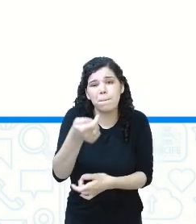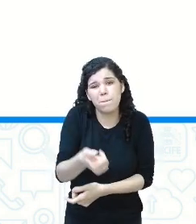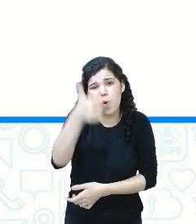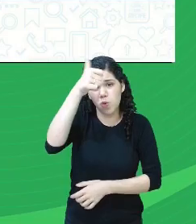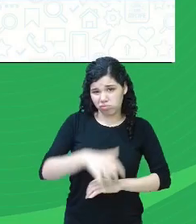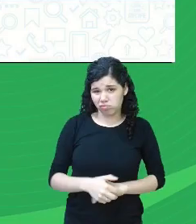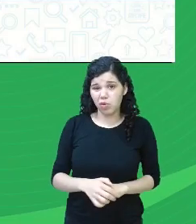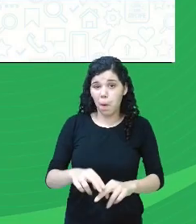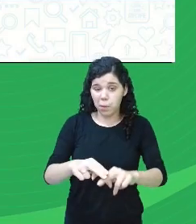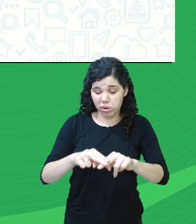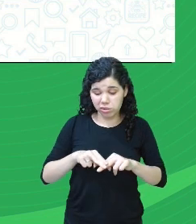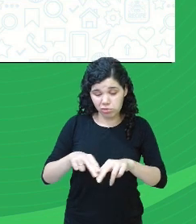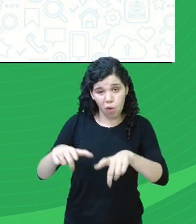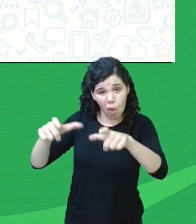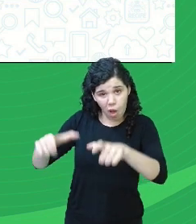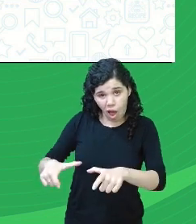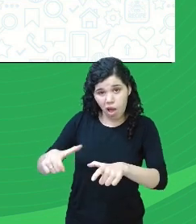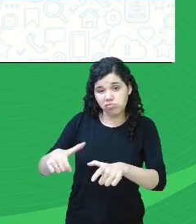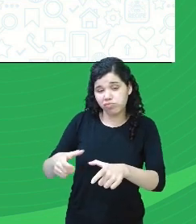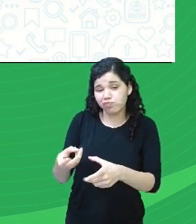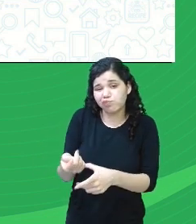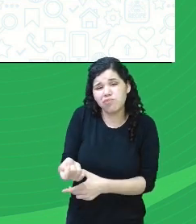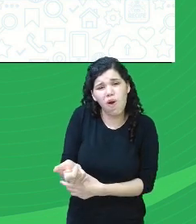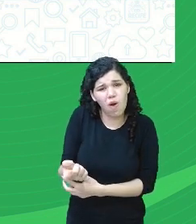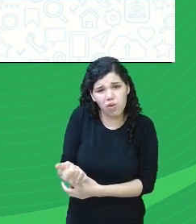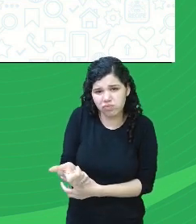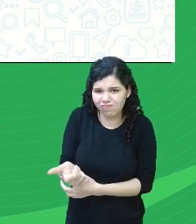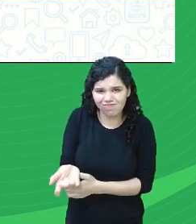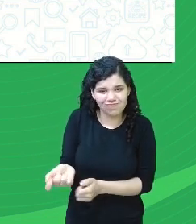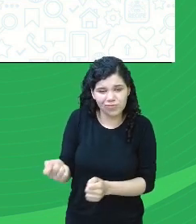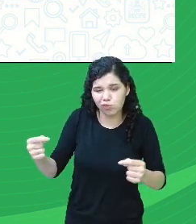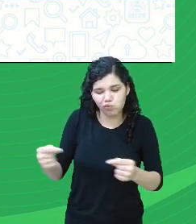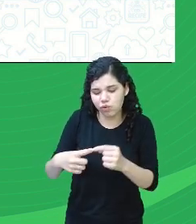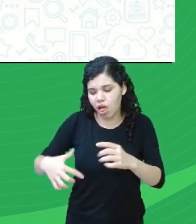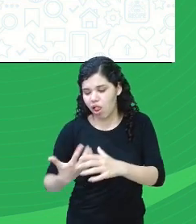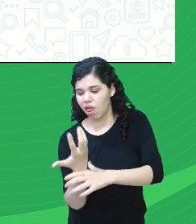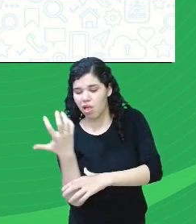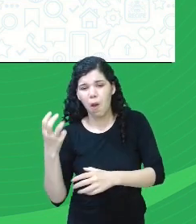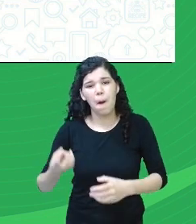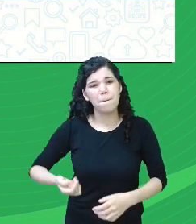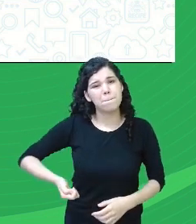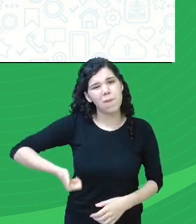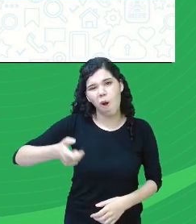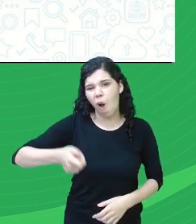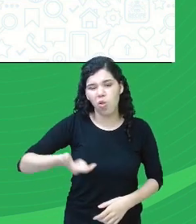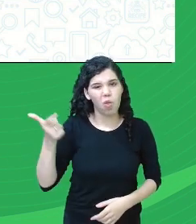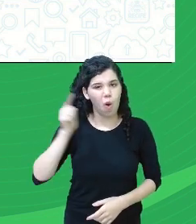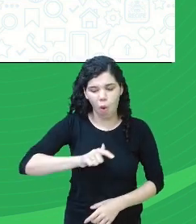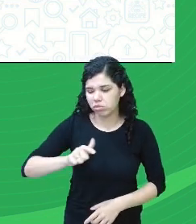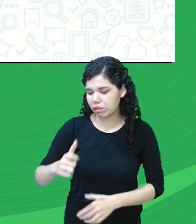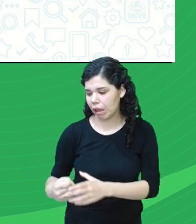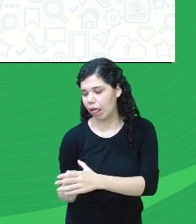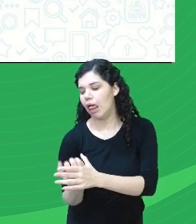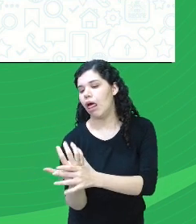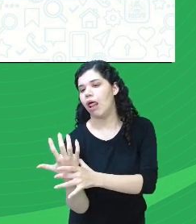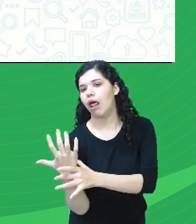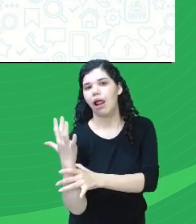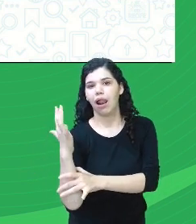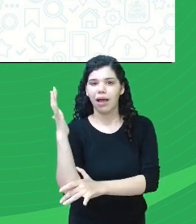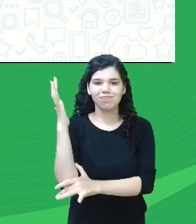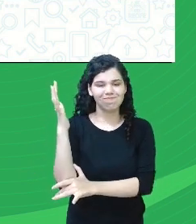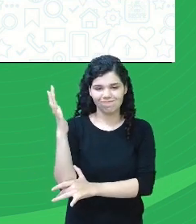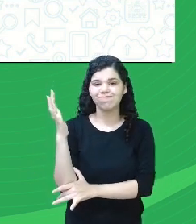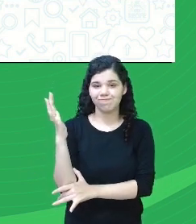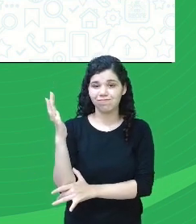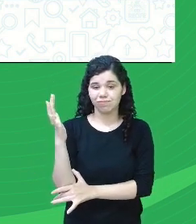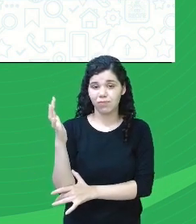Esse tipo de solo tem poucos nutrientes. Então, pouquíssimas vegetações vão conseguir se desenvolver nesse